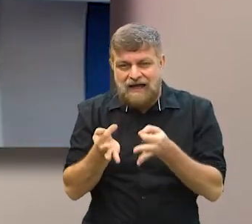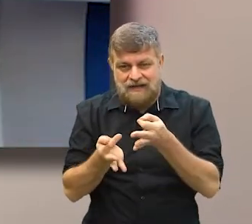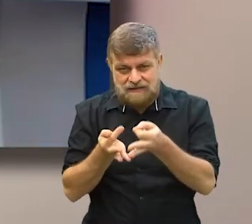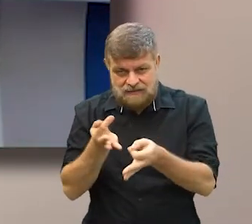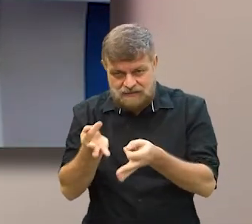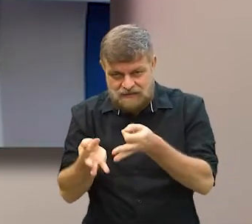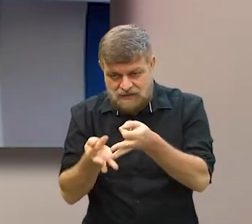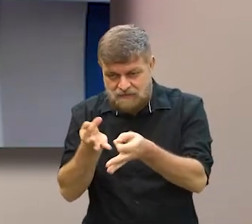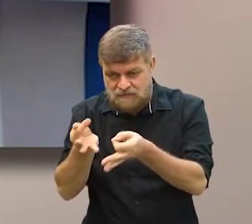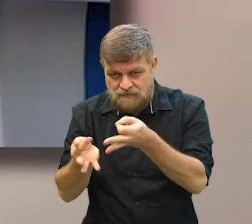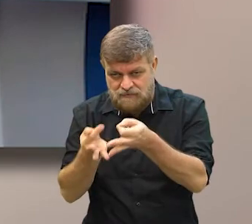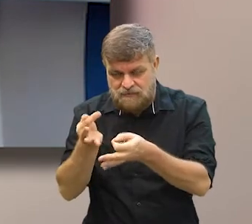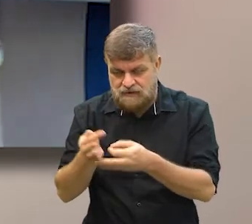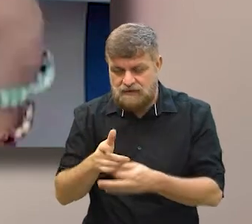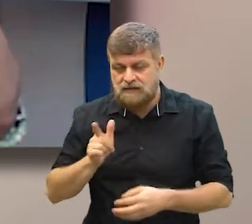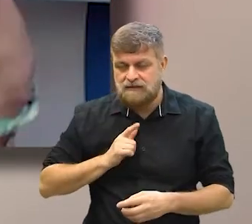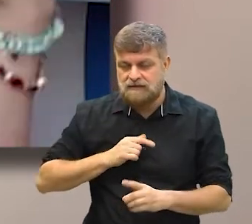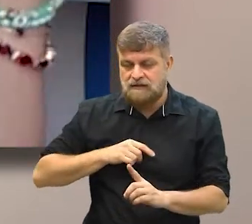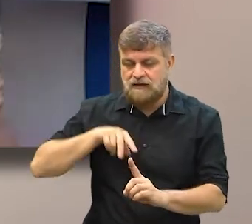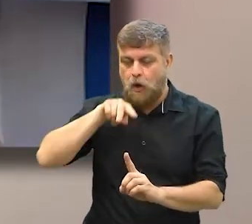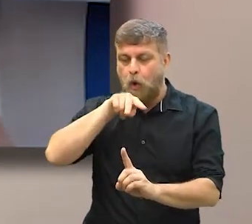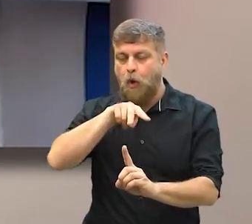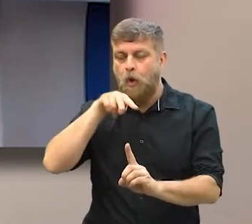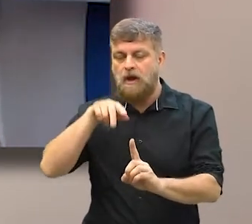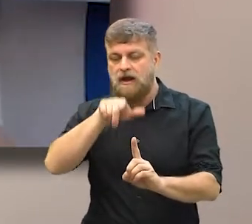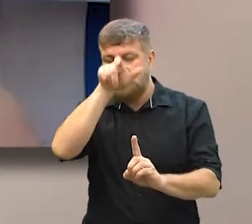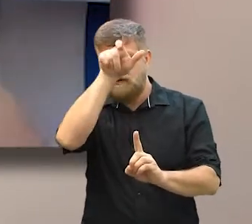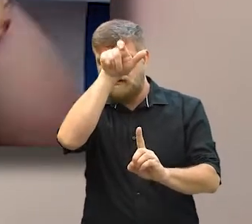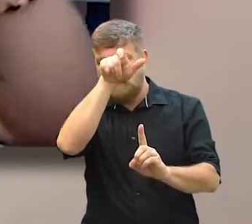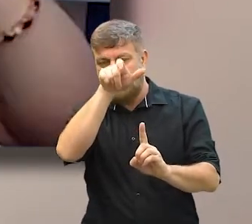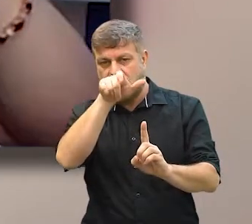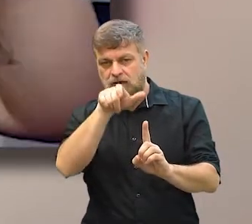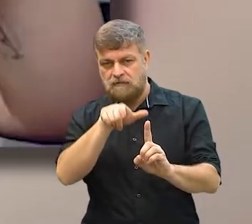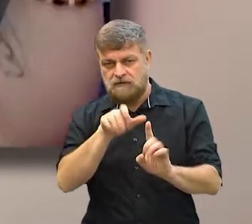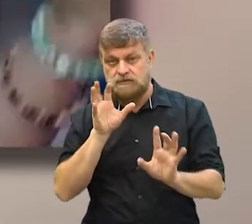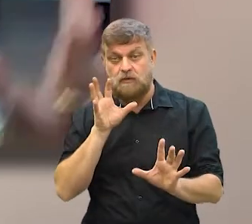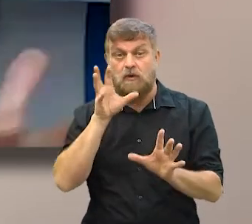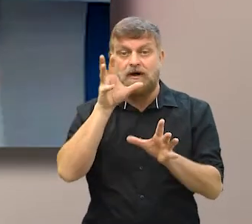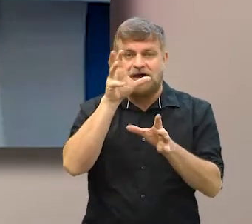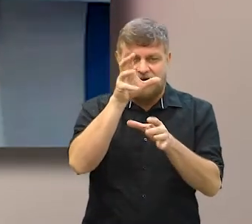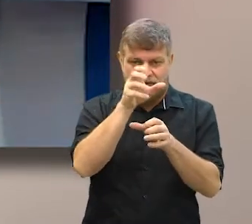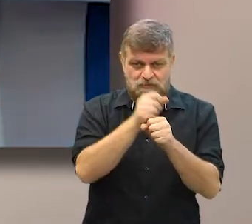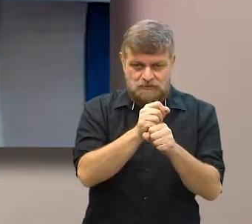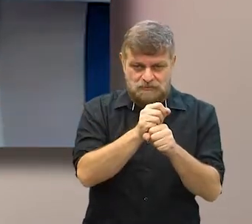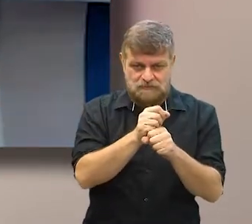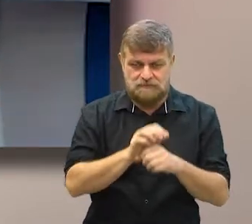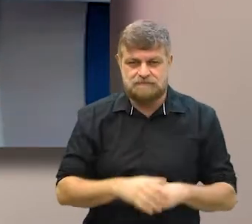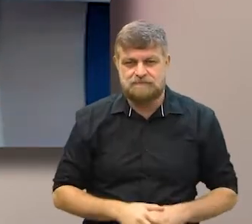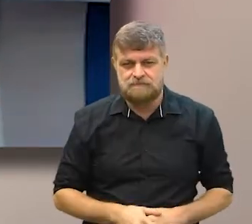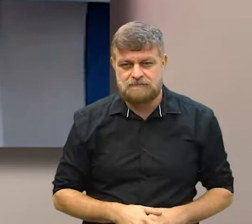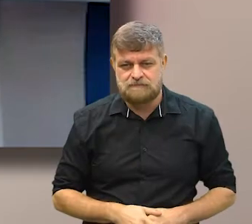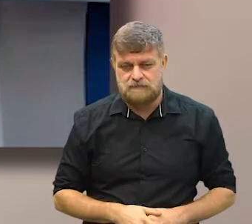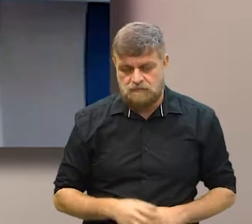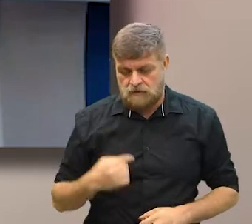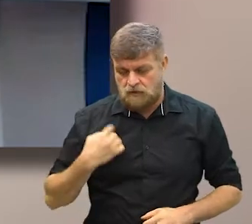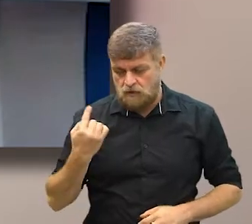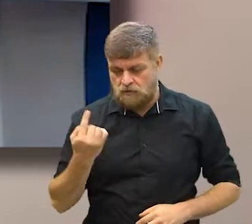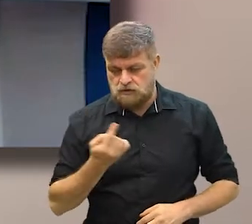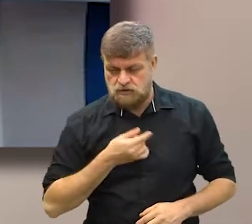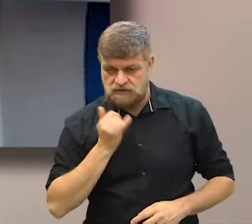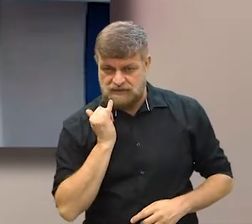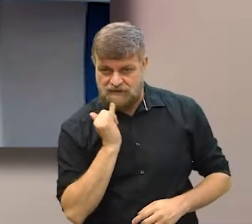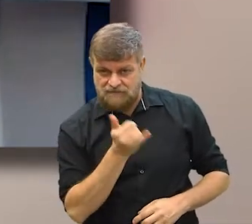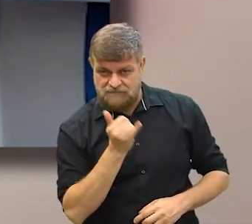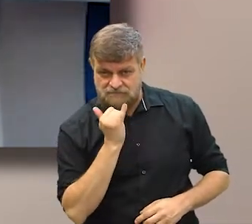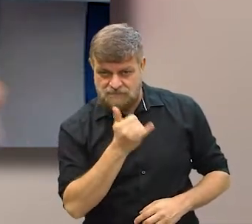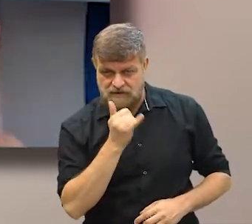tem por objetivo olhar para o ser humano como um todo. Claro que quando a gente está